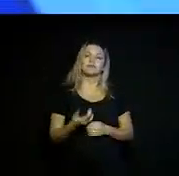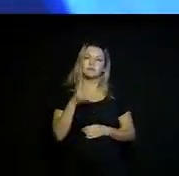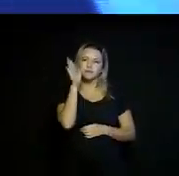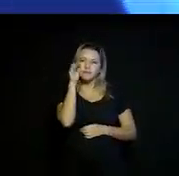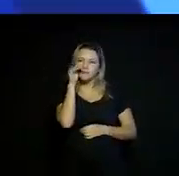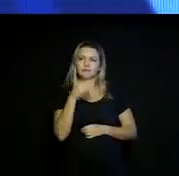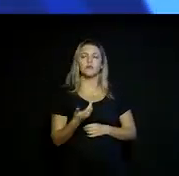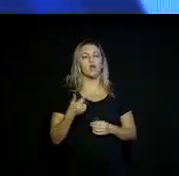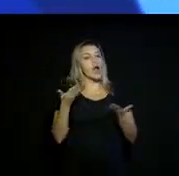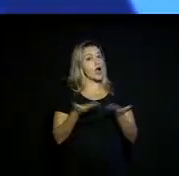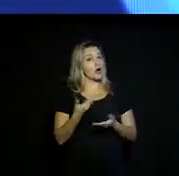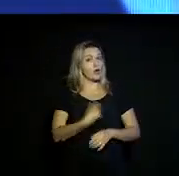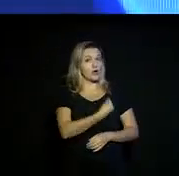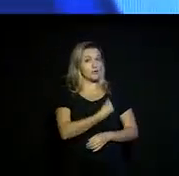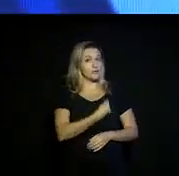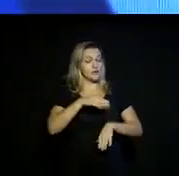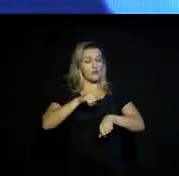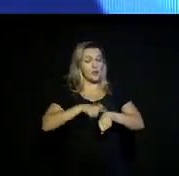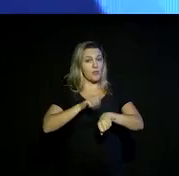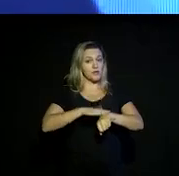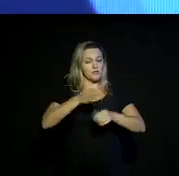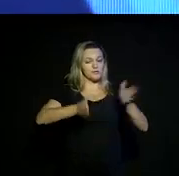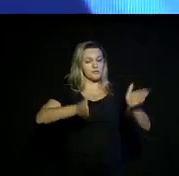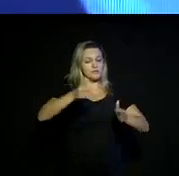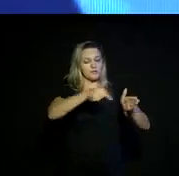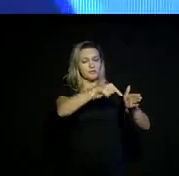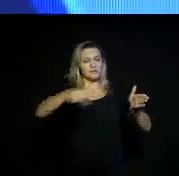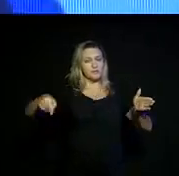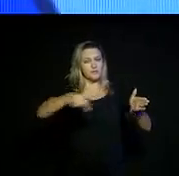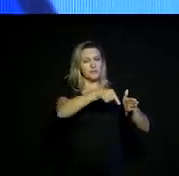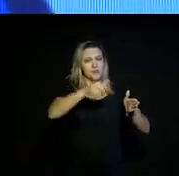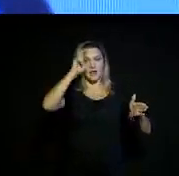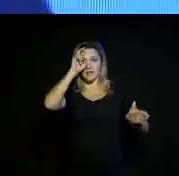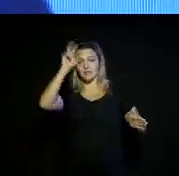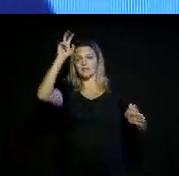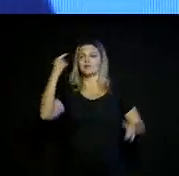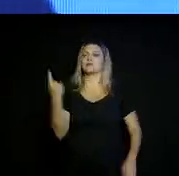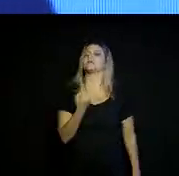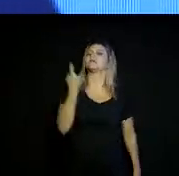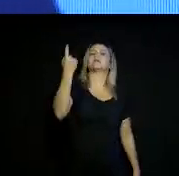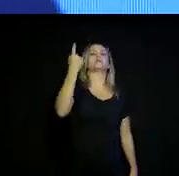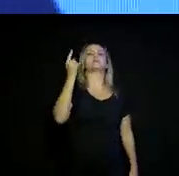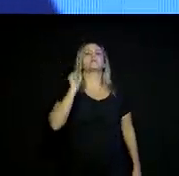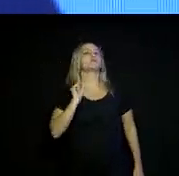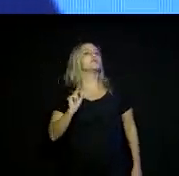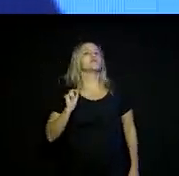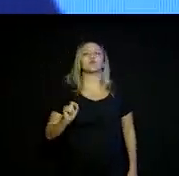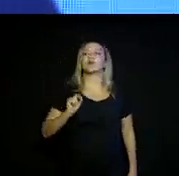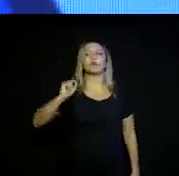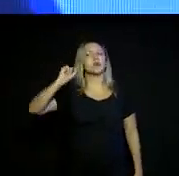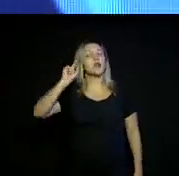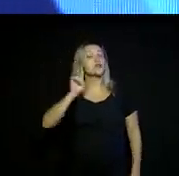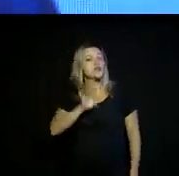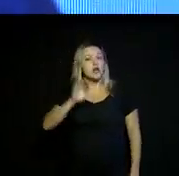vocês. Nós vivemos um momento histórico onde a sabedoria, em primeiro lugar, está associada ao mero conhecimento.